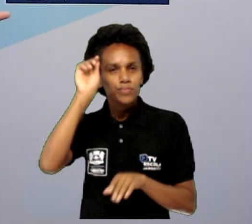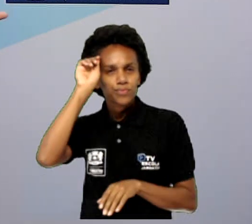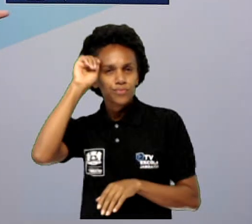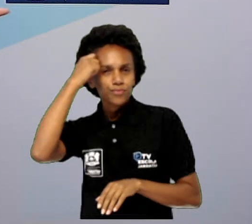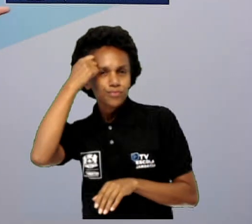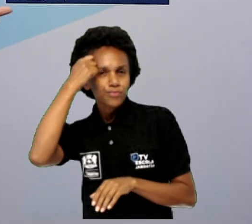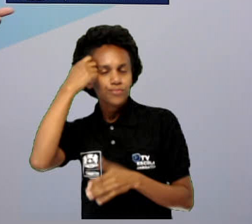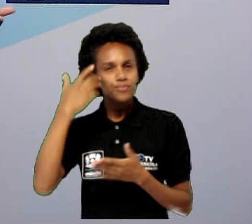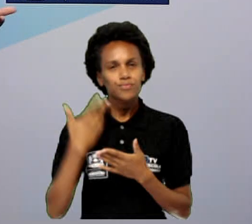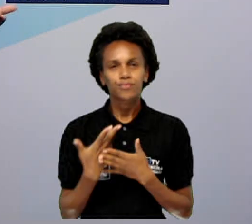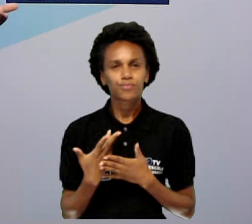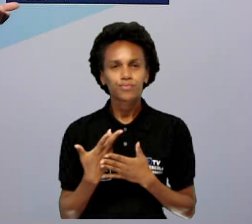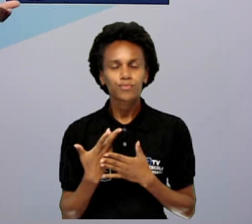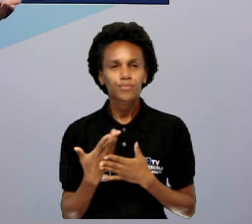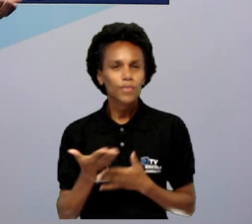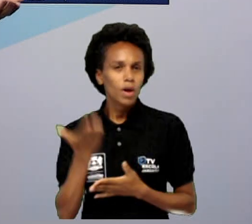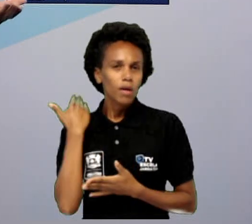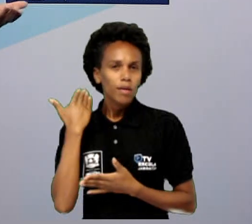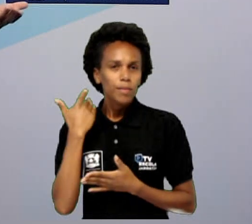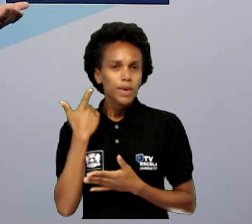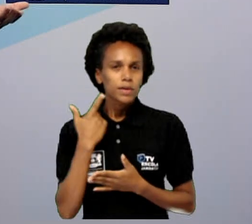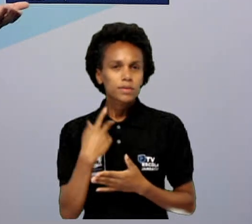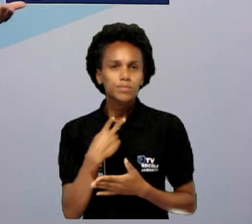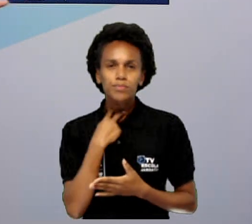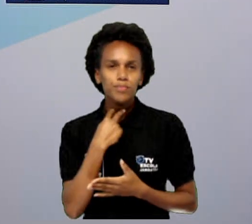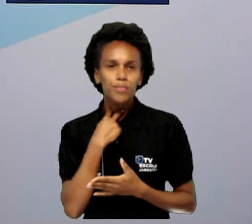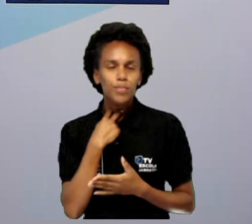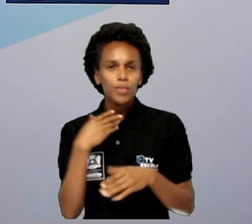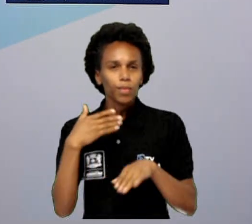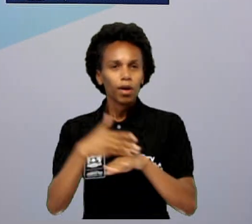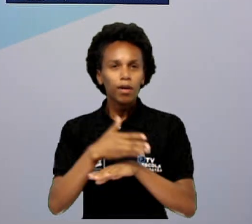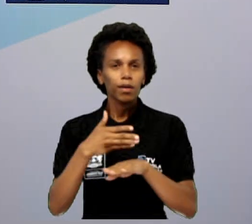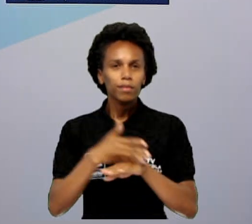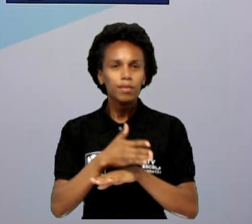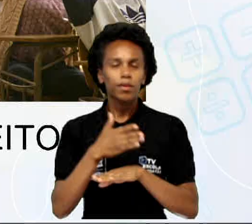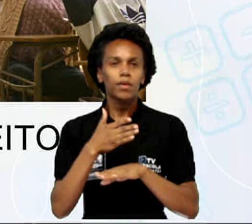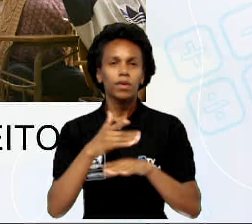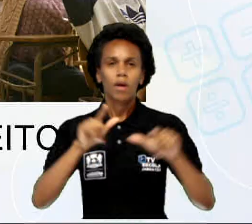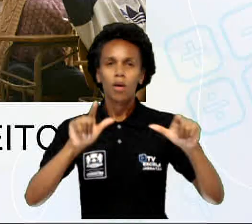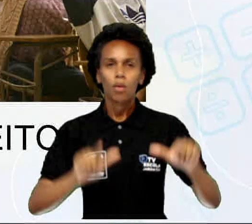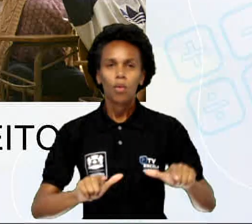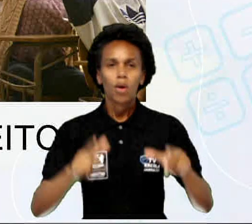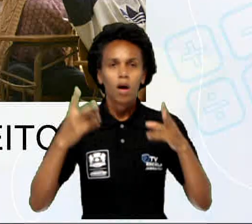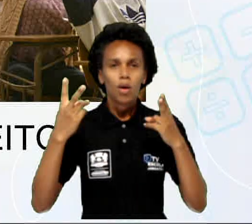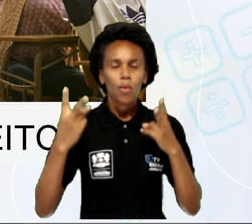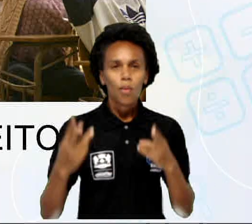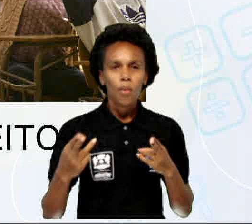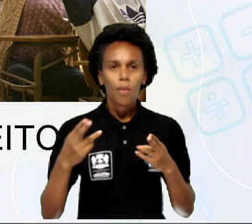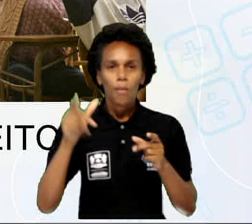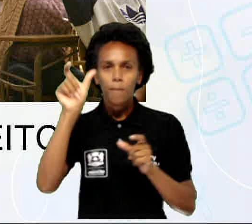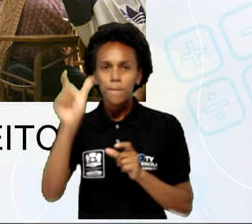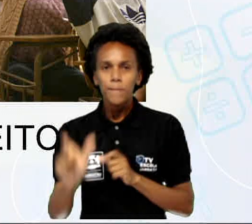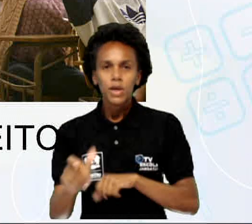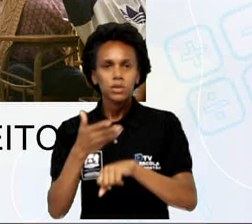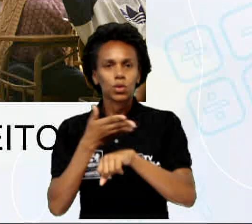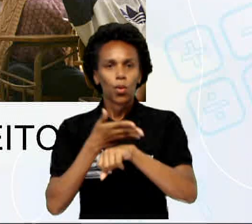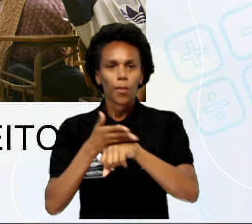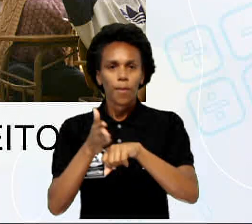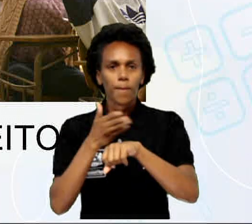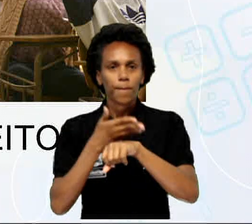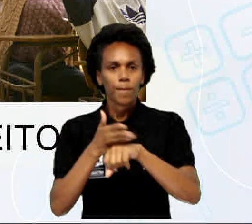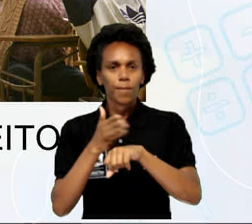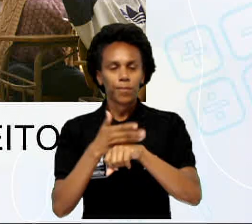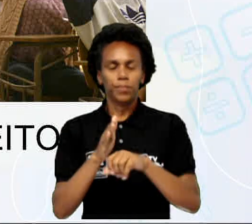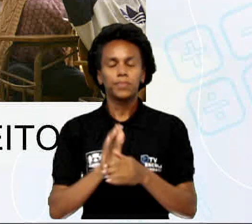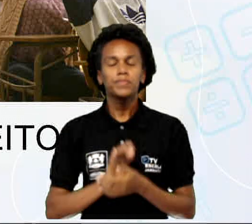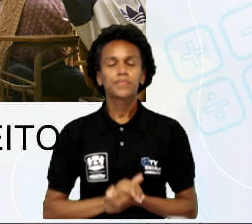os mesmos lugares das pessoas brancas, inclusive a escola, tá? Mas isso, graças a Deus,